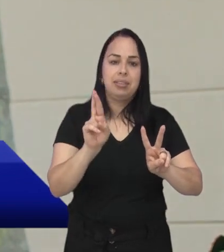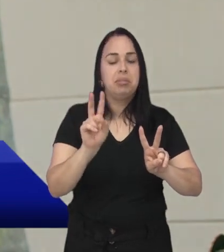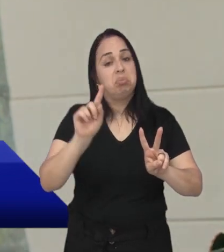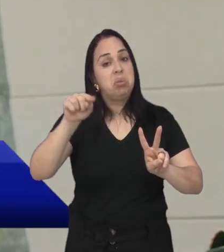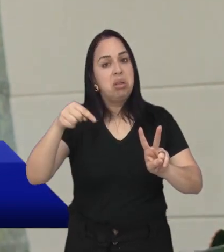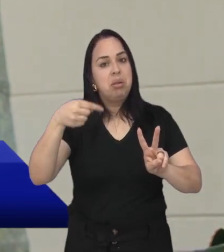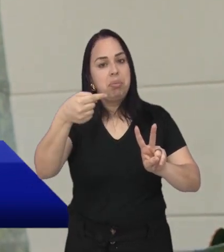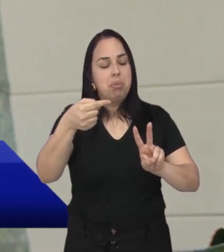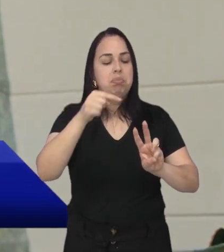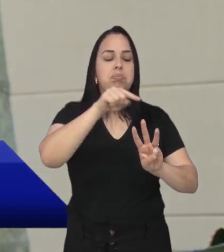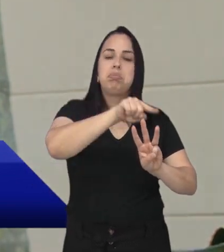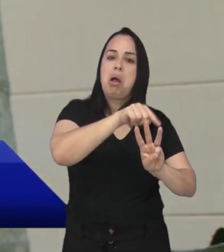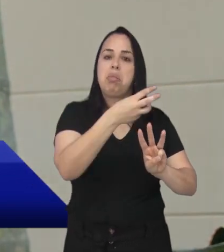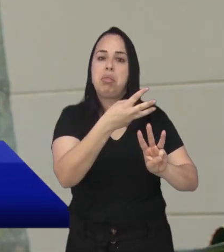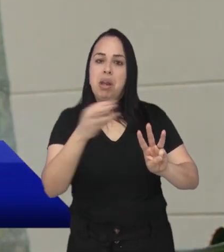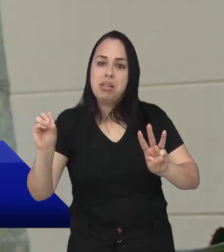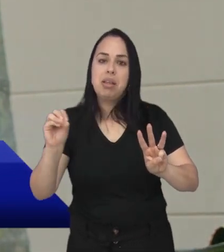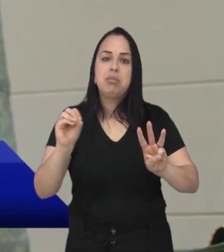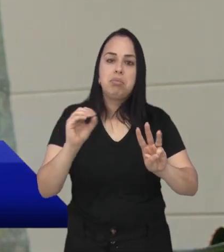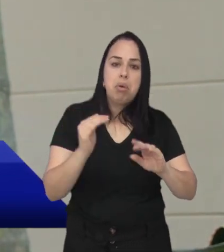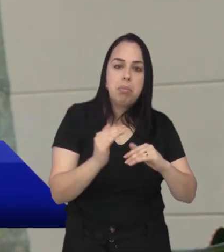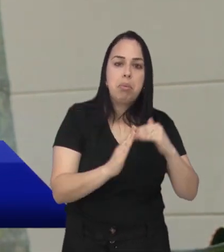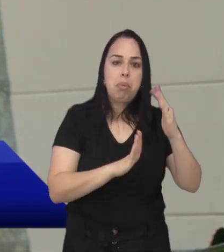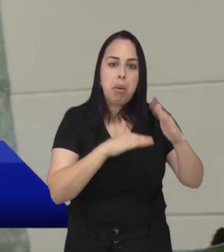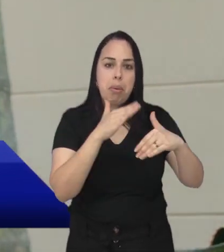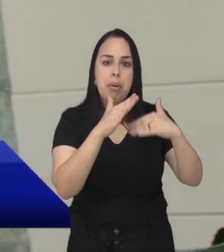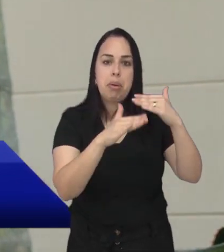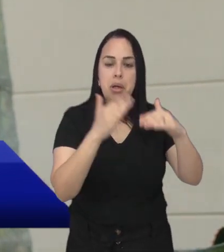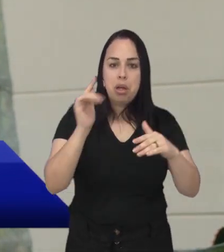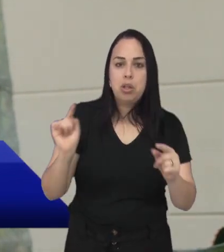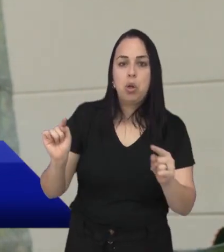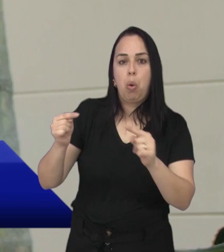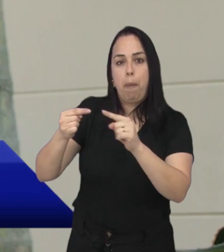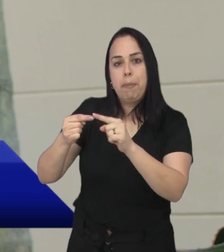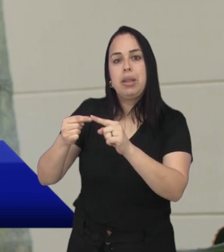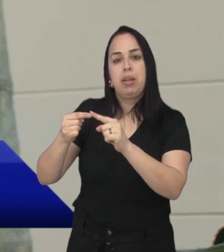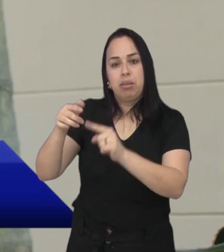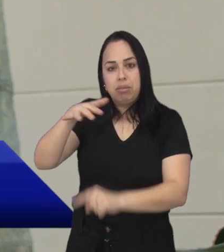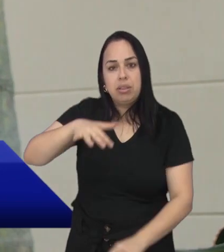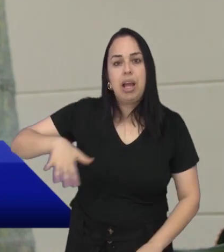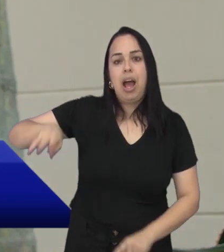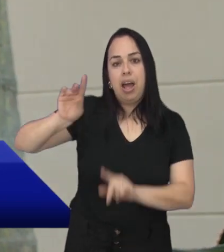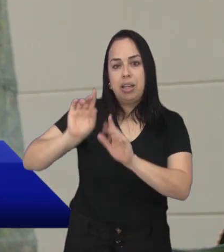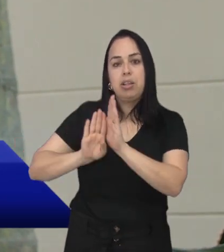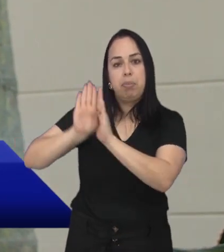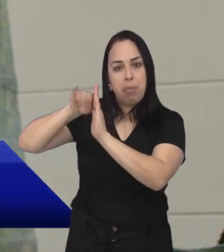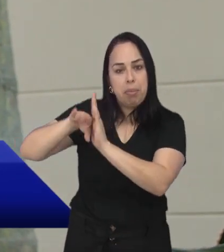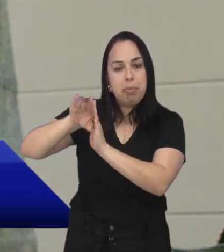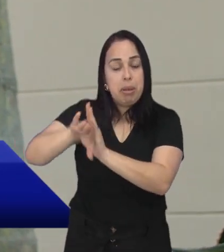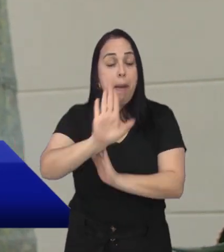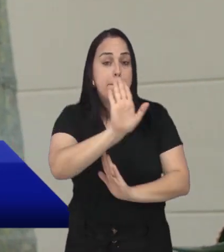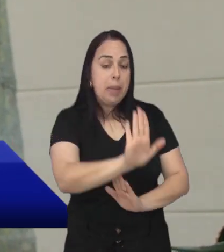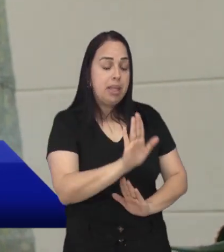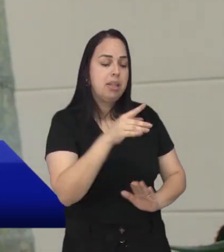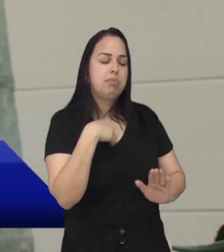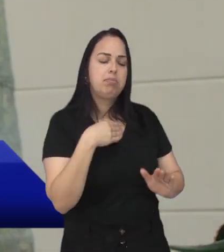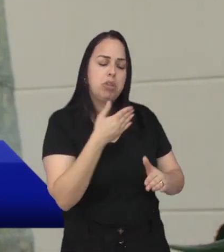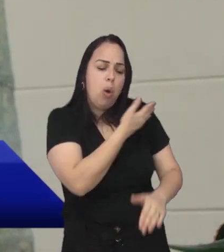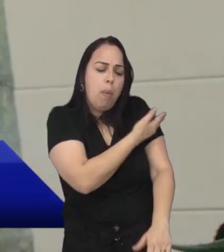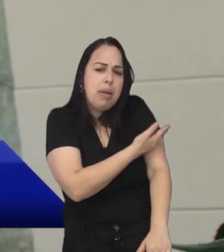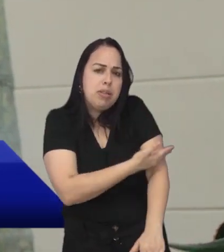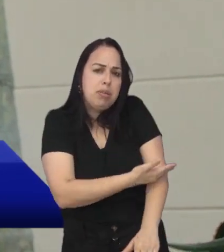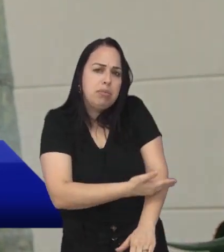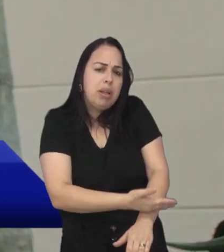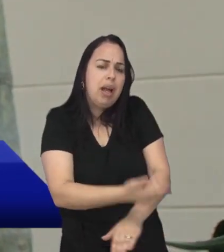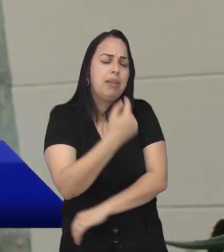R$200. E daí ela começa a acompanhar tendências e comportamento do mercado. Quando ela criou o hábito da economia, ele começa a